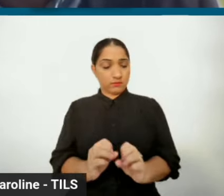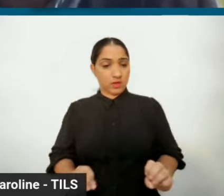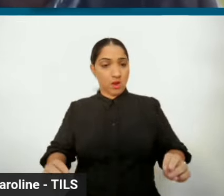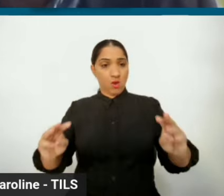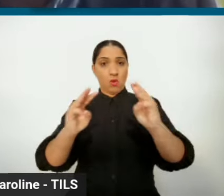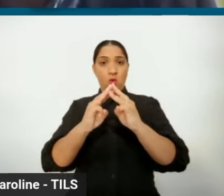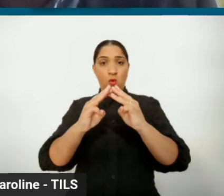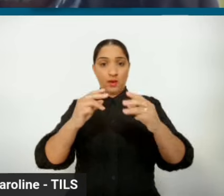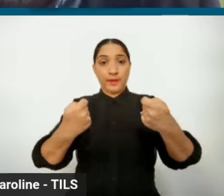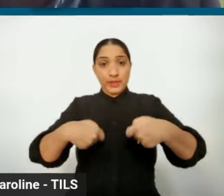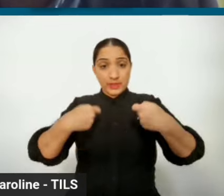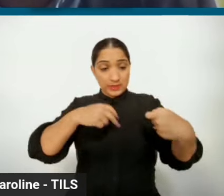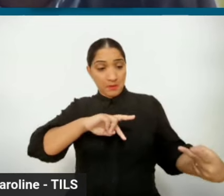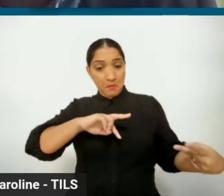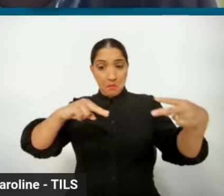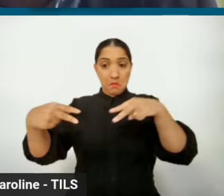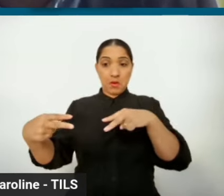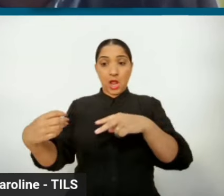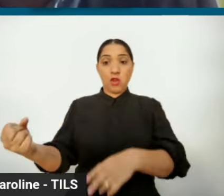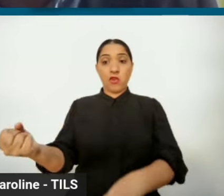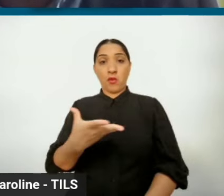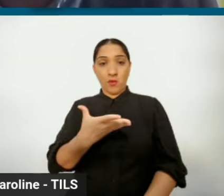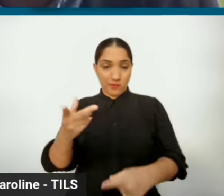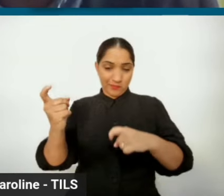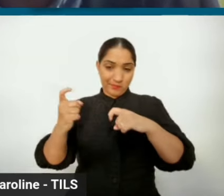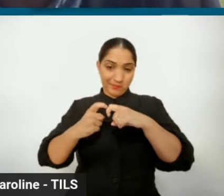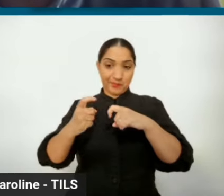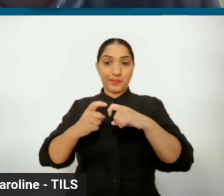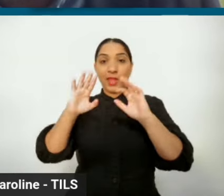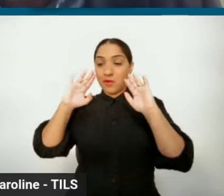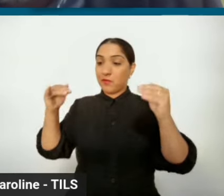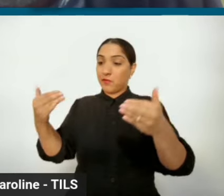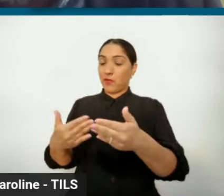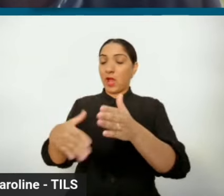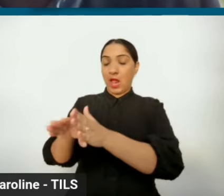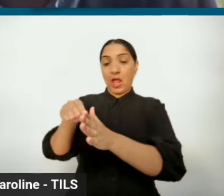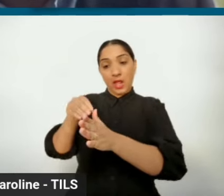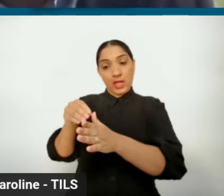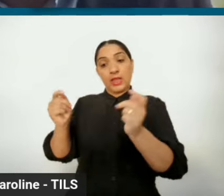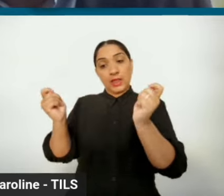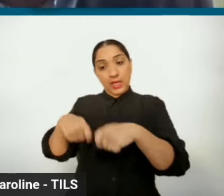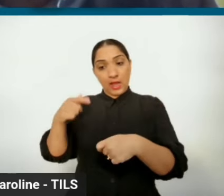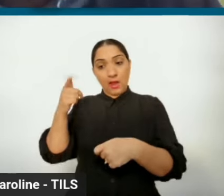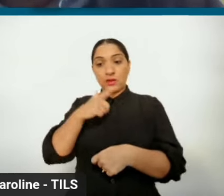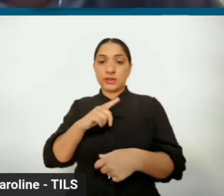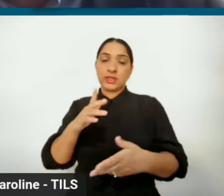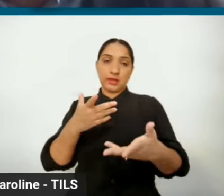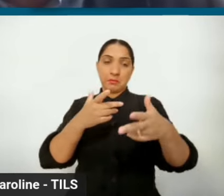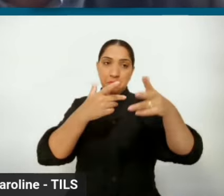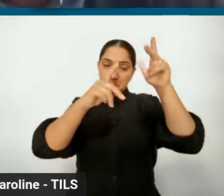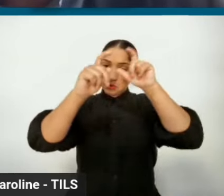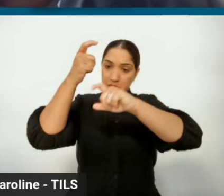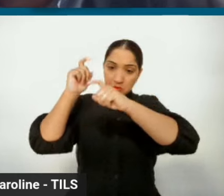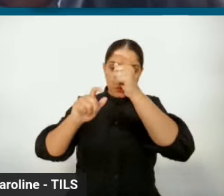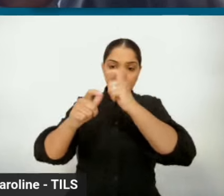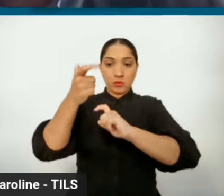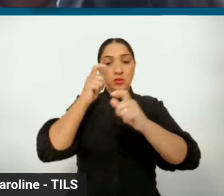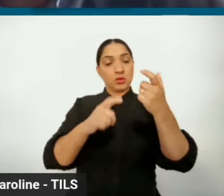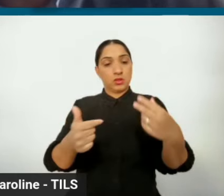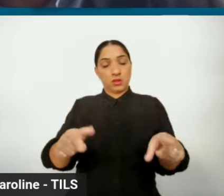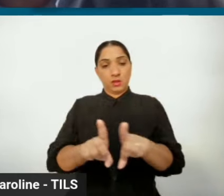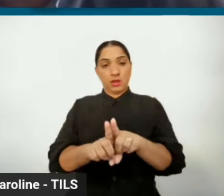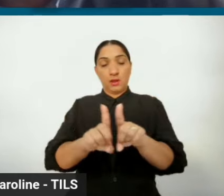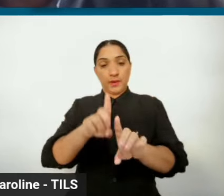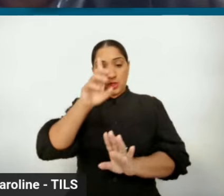quanto antes do modelo médico para esse modelo biopsicossocial ou esse modelo de direitos